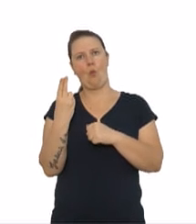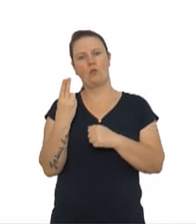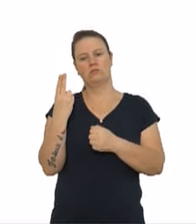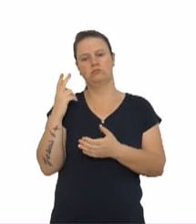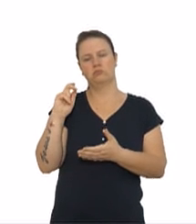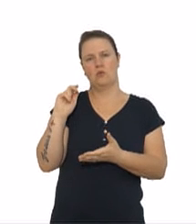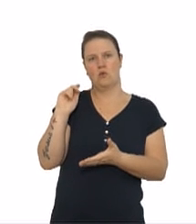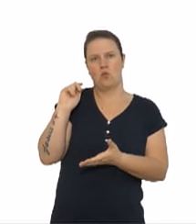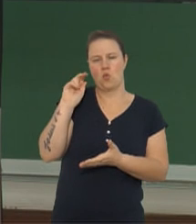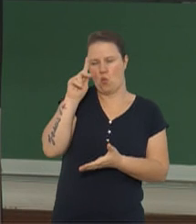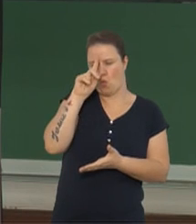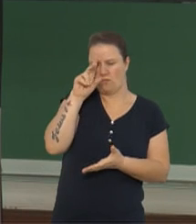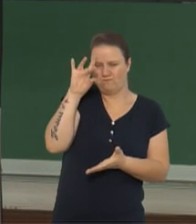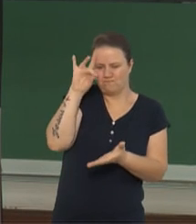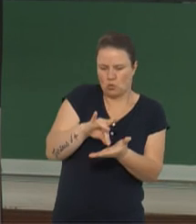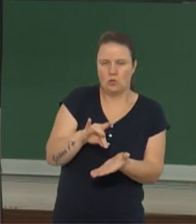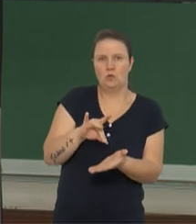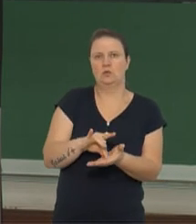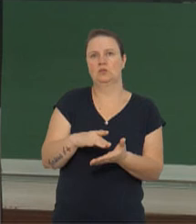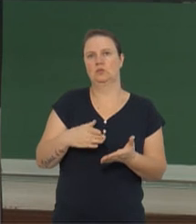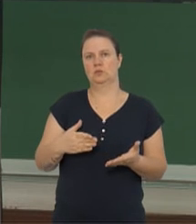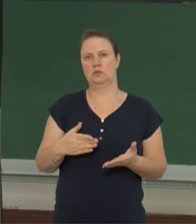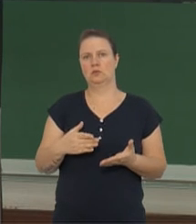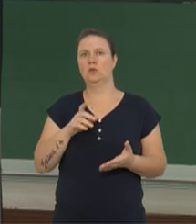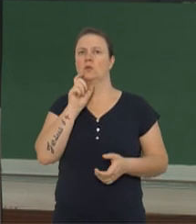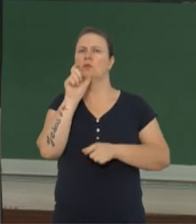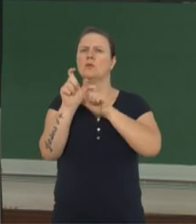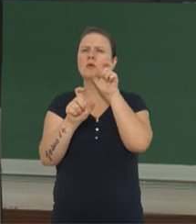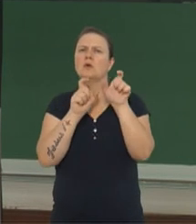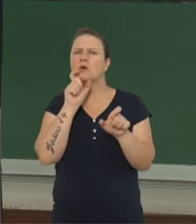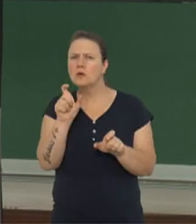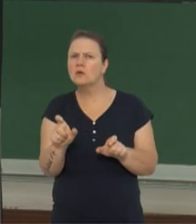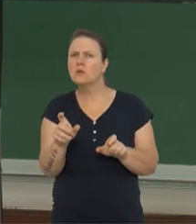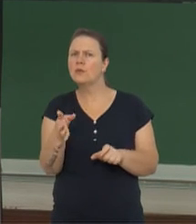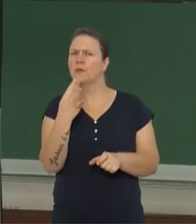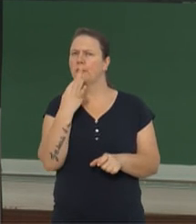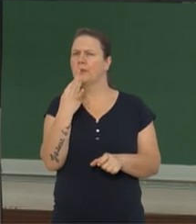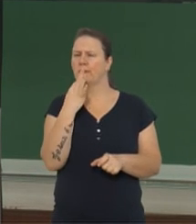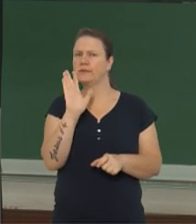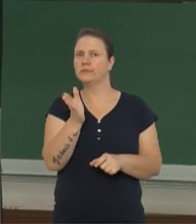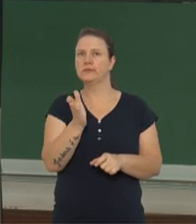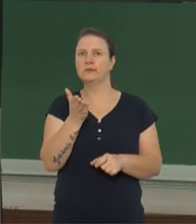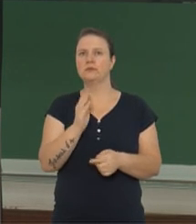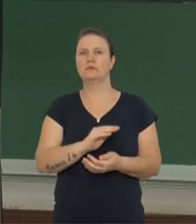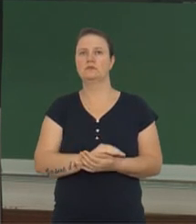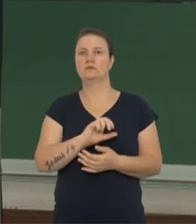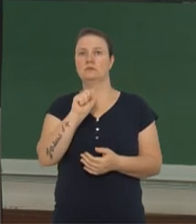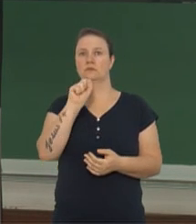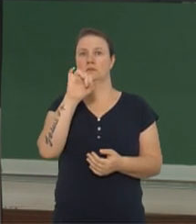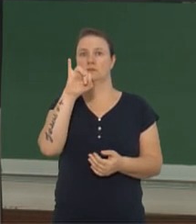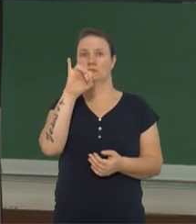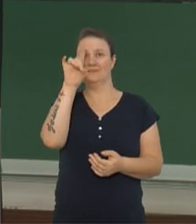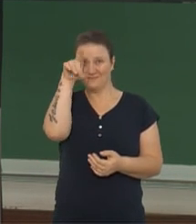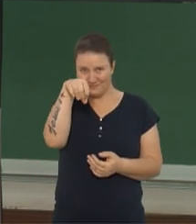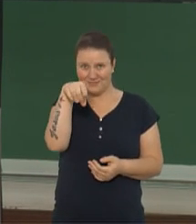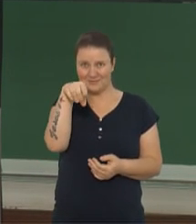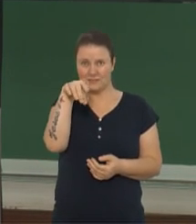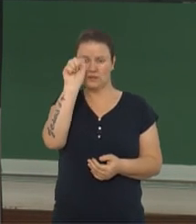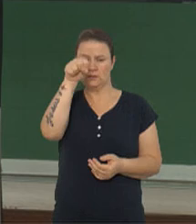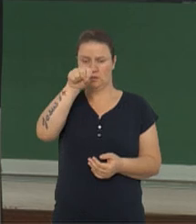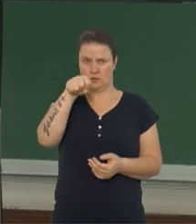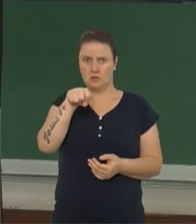¿Sí? ¿No? Bueno, mira, son palabras que ya las conocemos. Sí, afirmación, no,